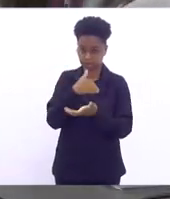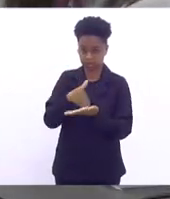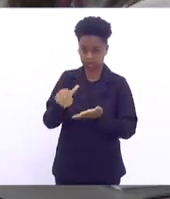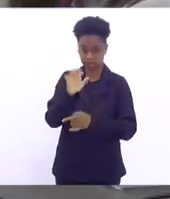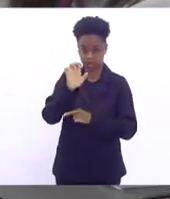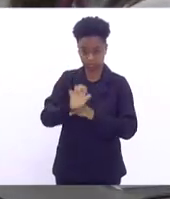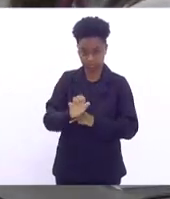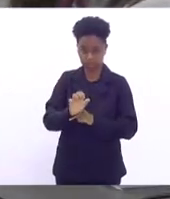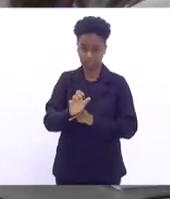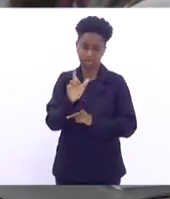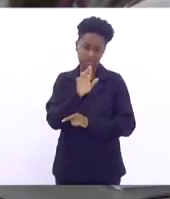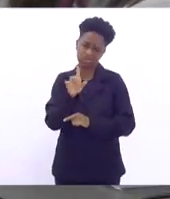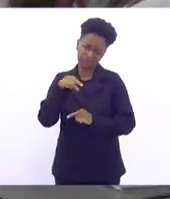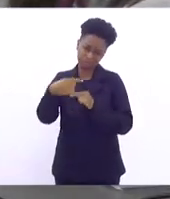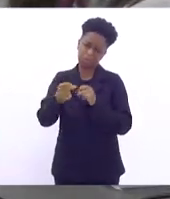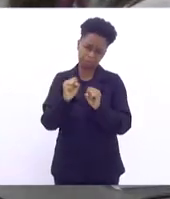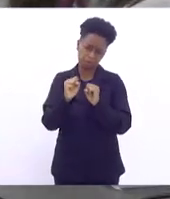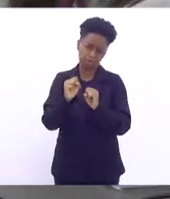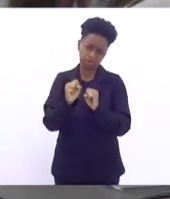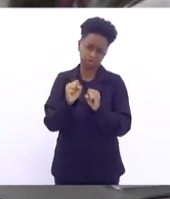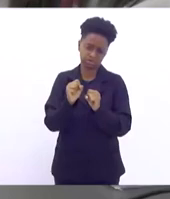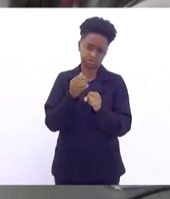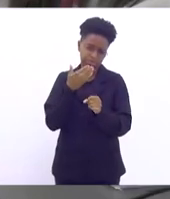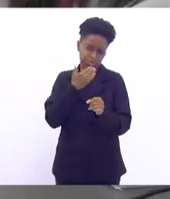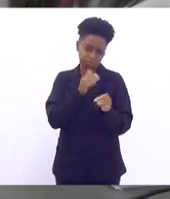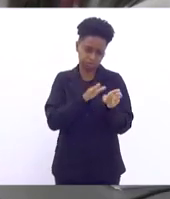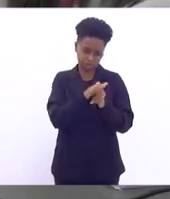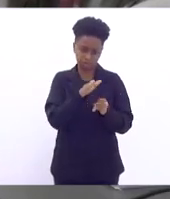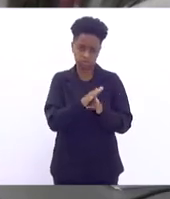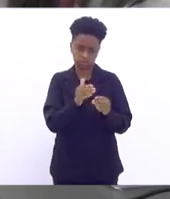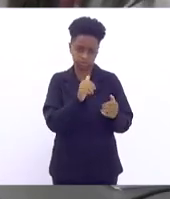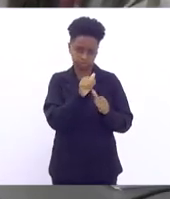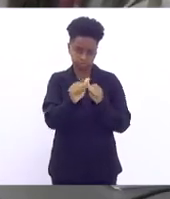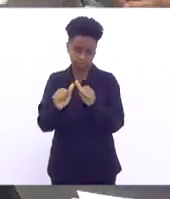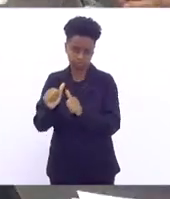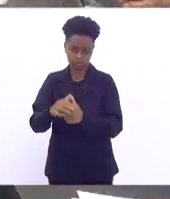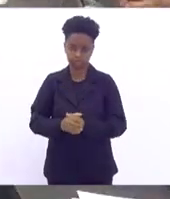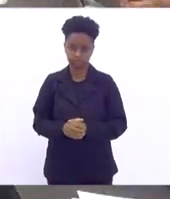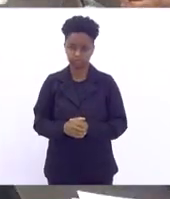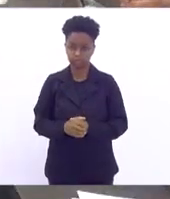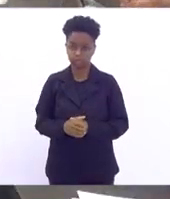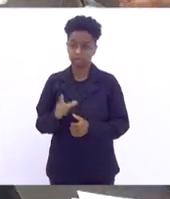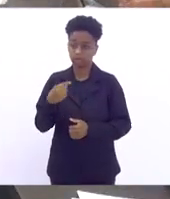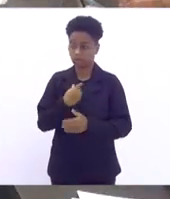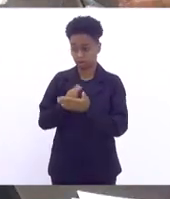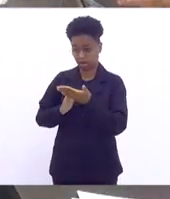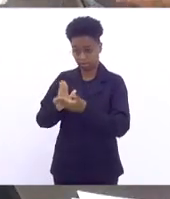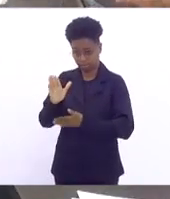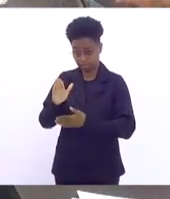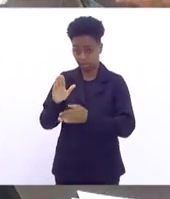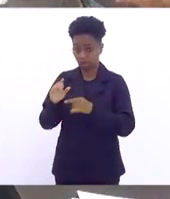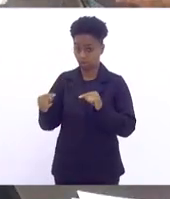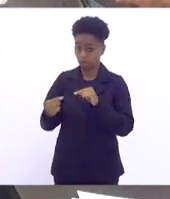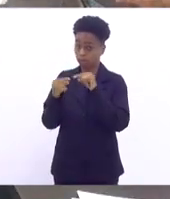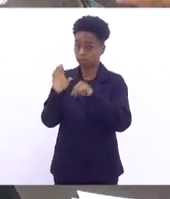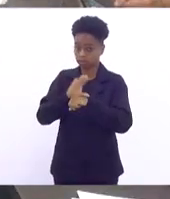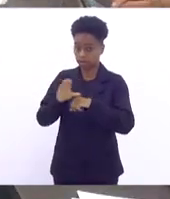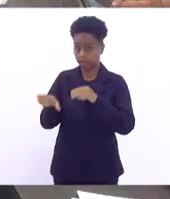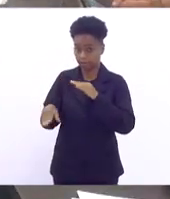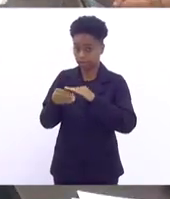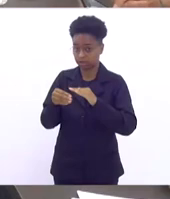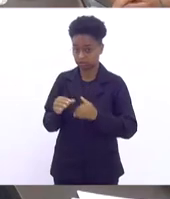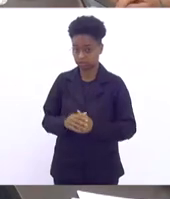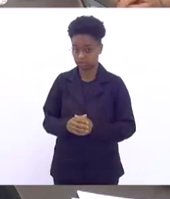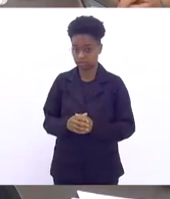é o nome enfim a gente pode depois com as assessorias atualizar tá bom aprovamos o relatório de vossa excelência pela constitucionalidade com emenda com